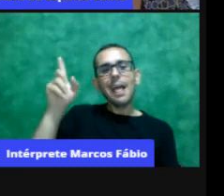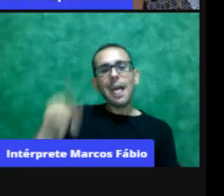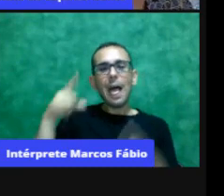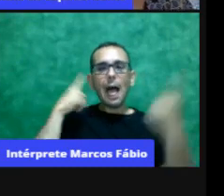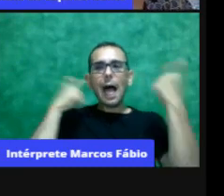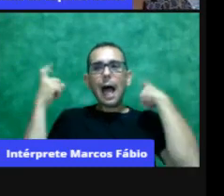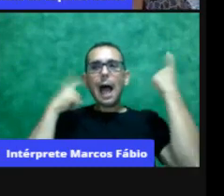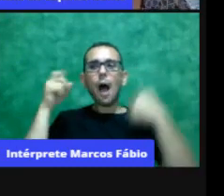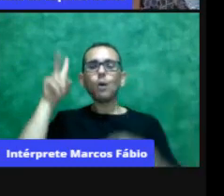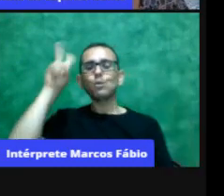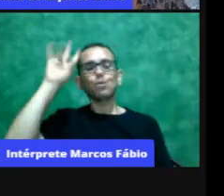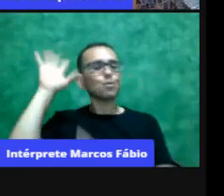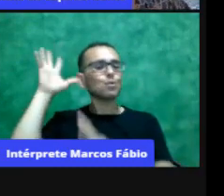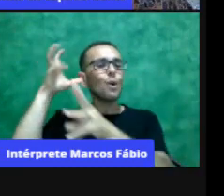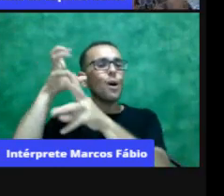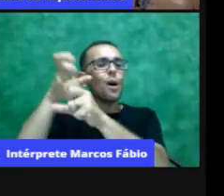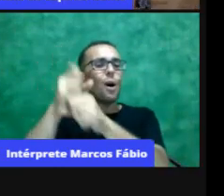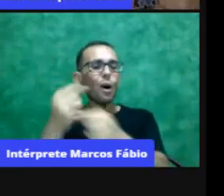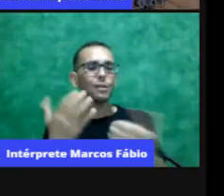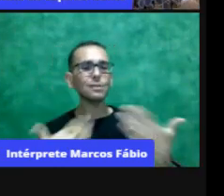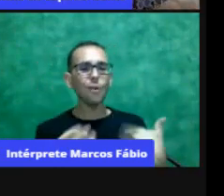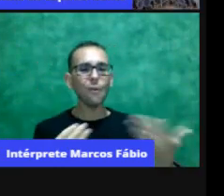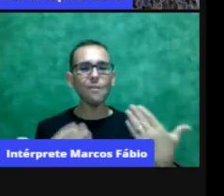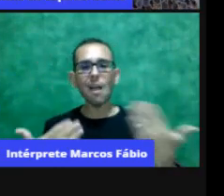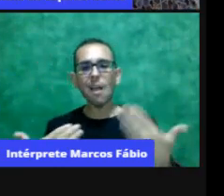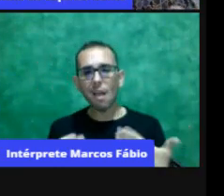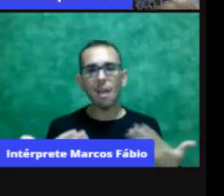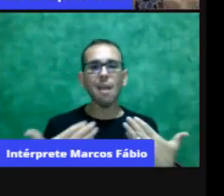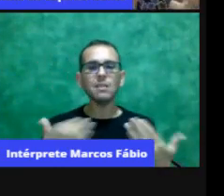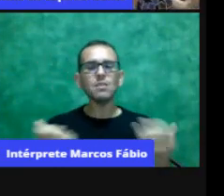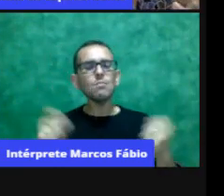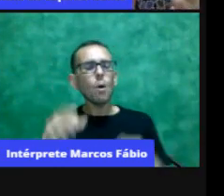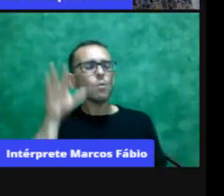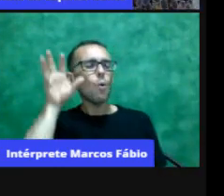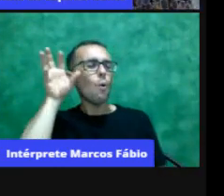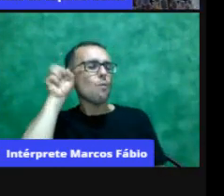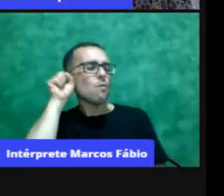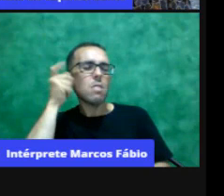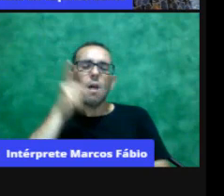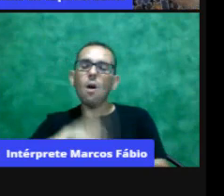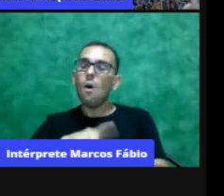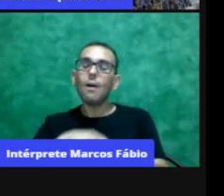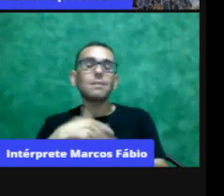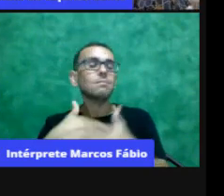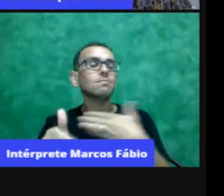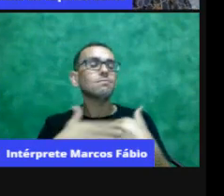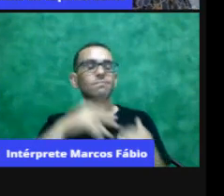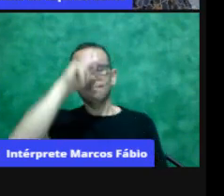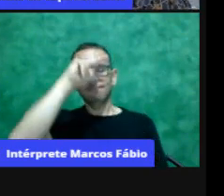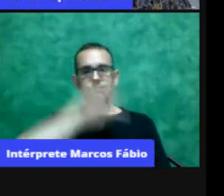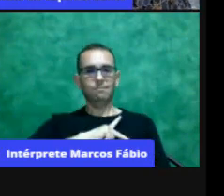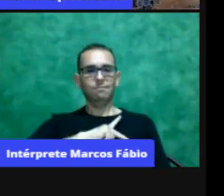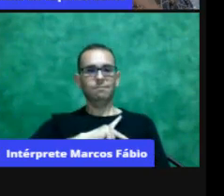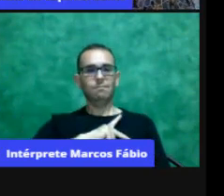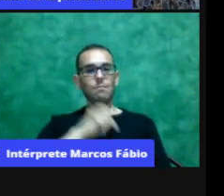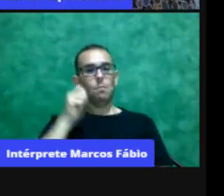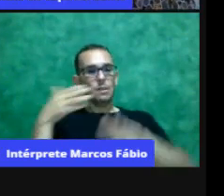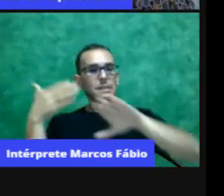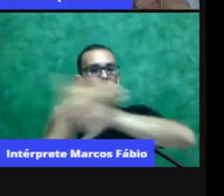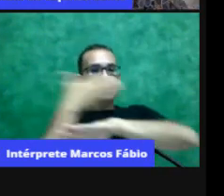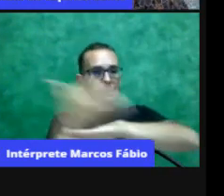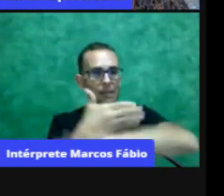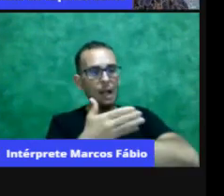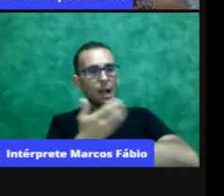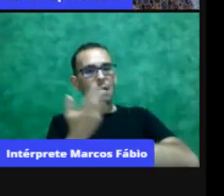de histórias, de conversas, né? Você pode ouvir o que quiser na hora que você desejar. Basta acessar e clicar